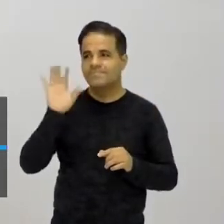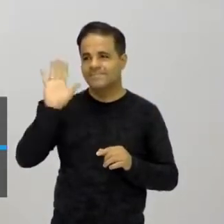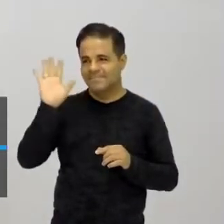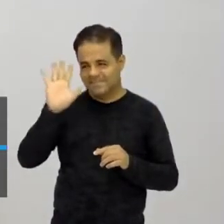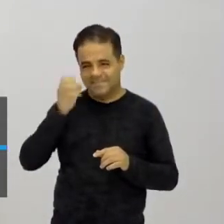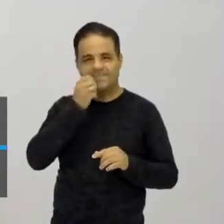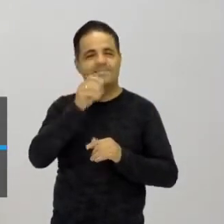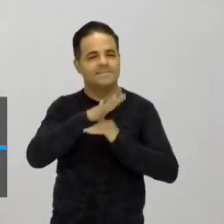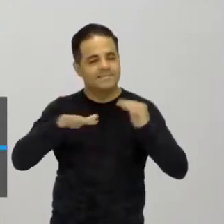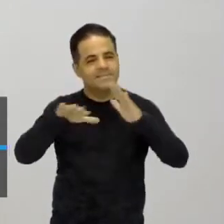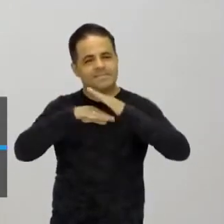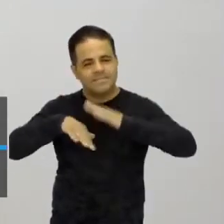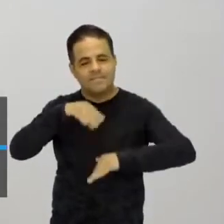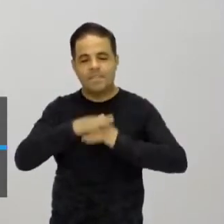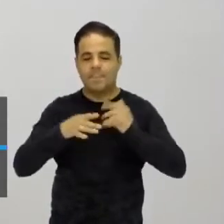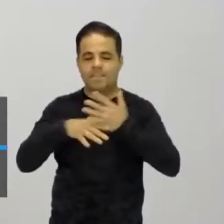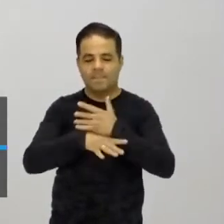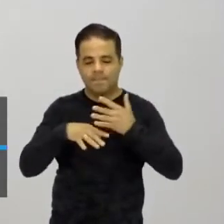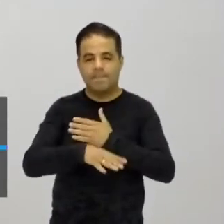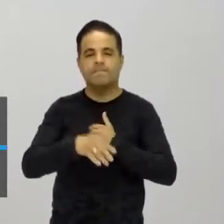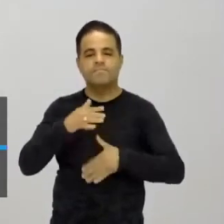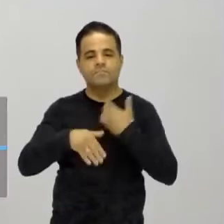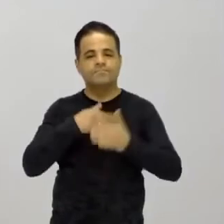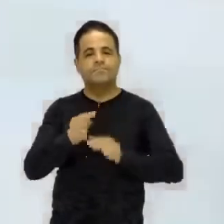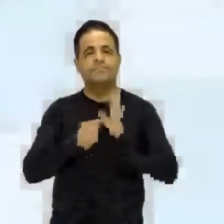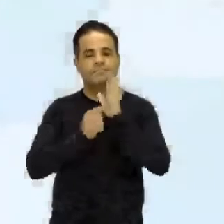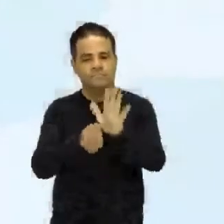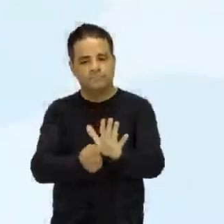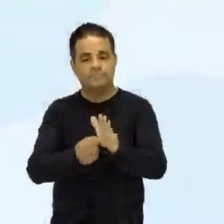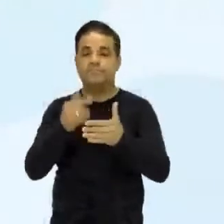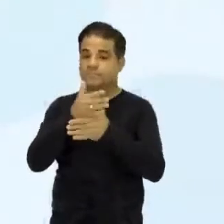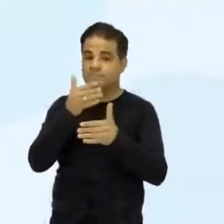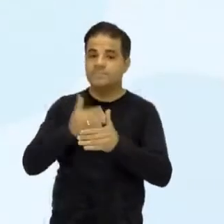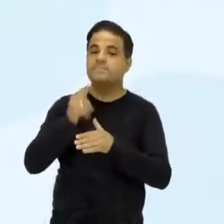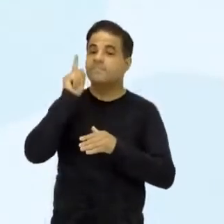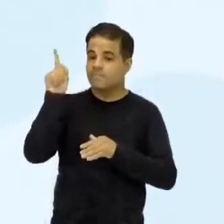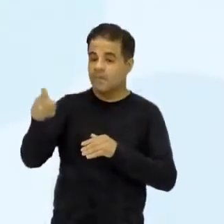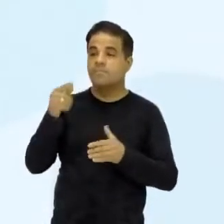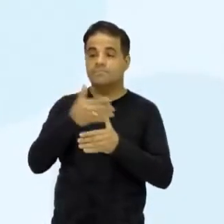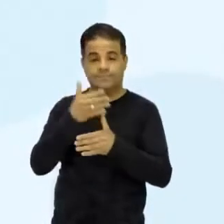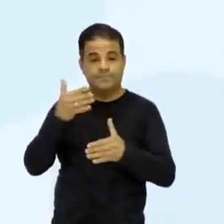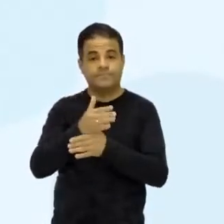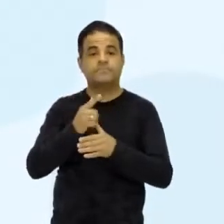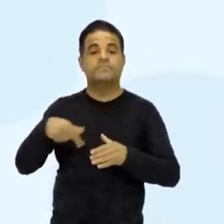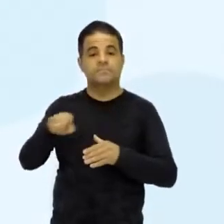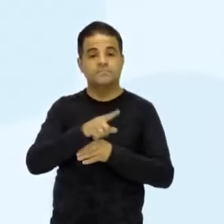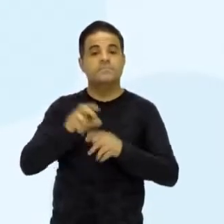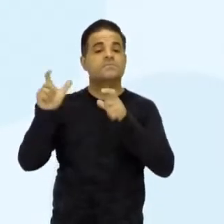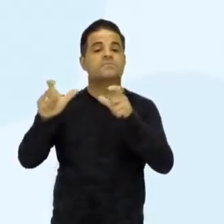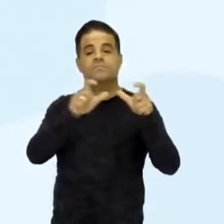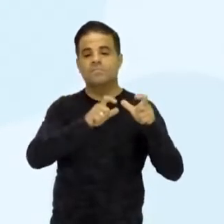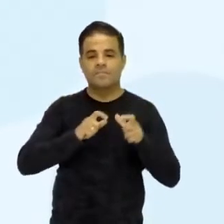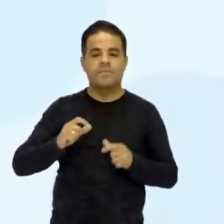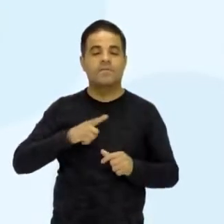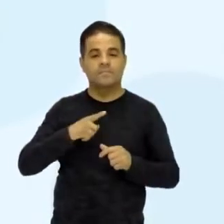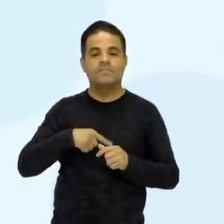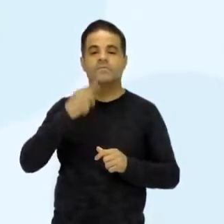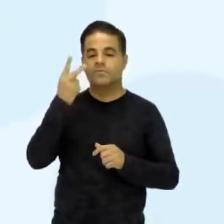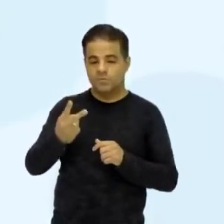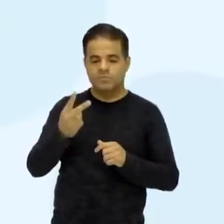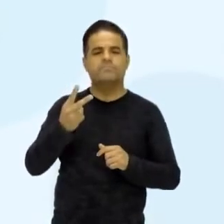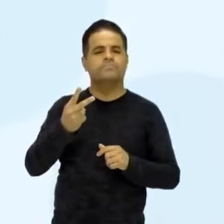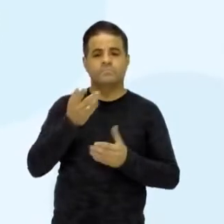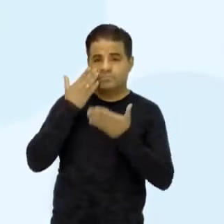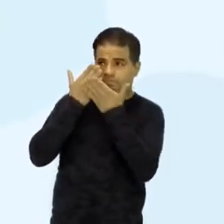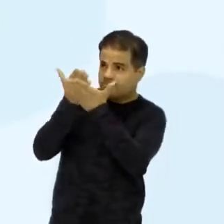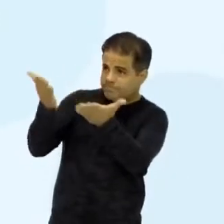quem mora aí na cidade, pode mostrar o próximo slide, por favor. Isso, ó. Quem mora em regiões que tem indústria sabe